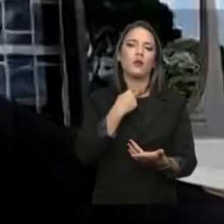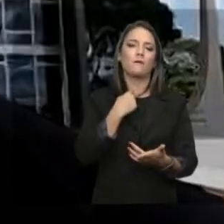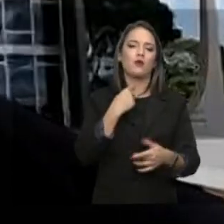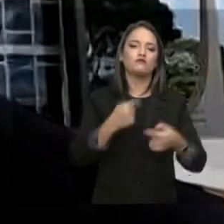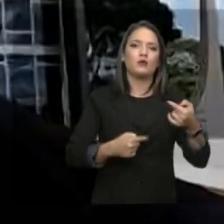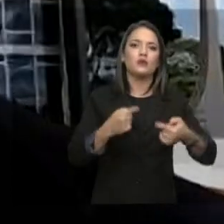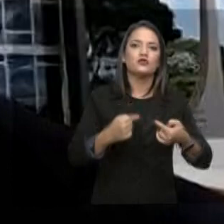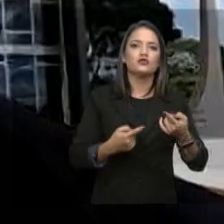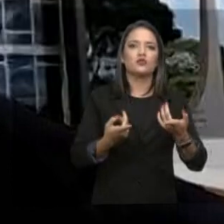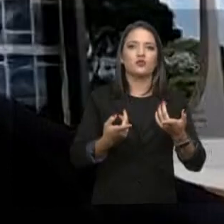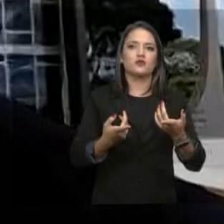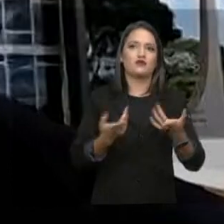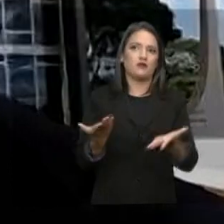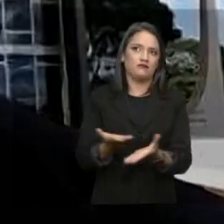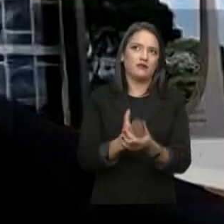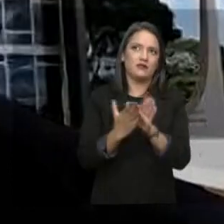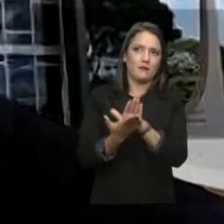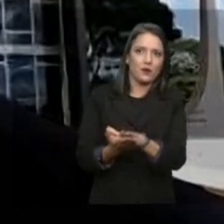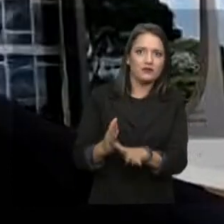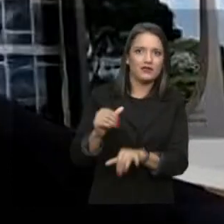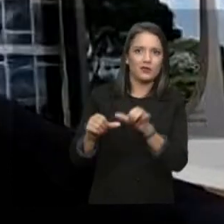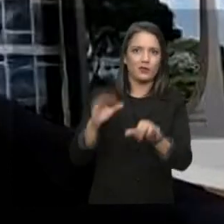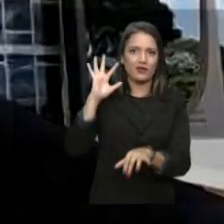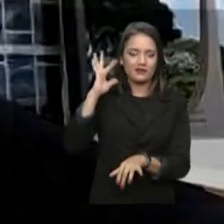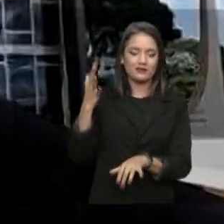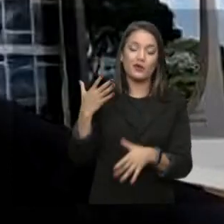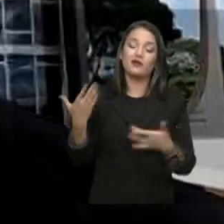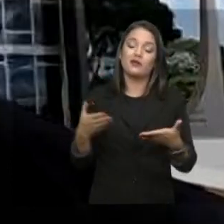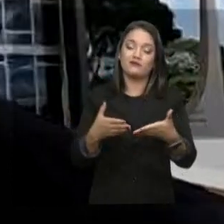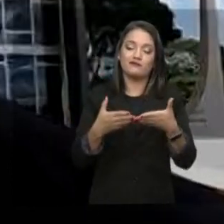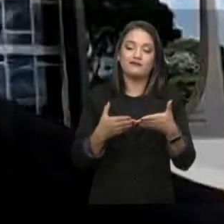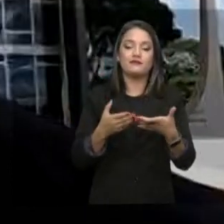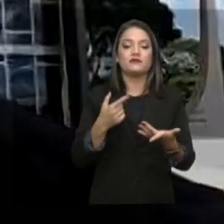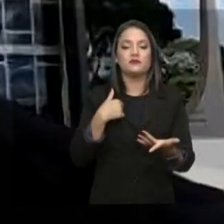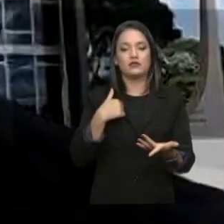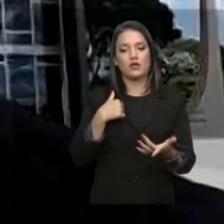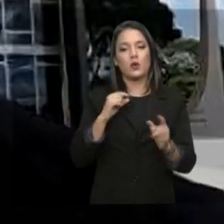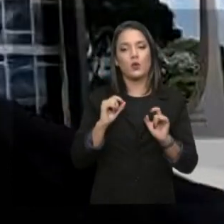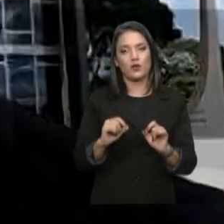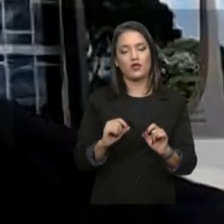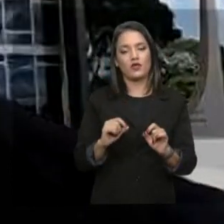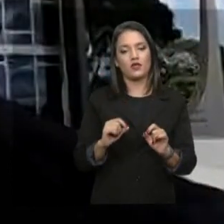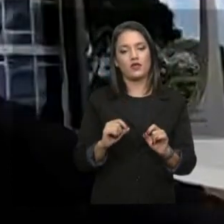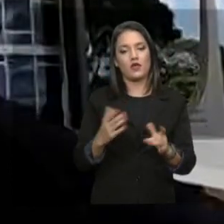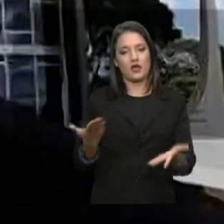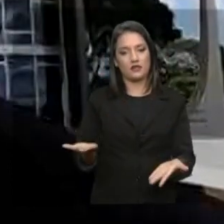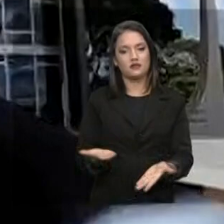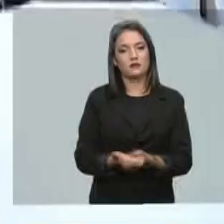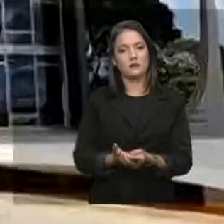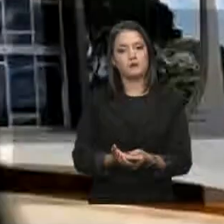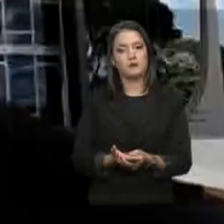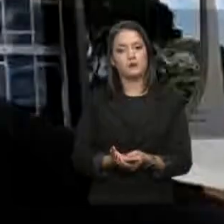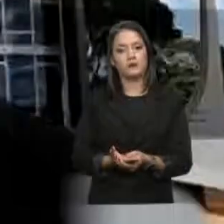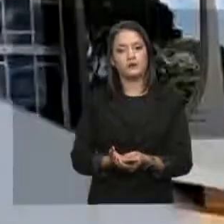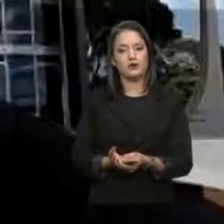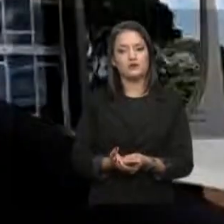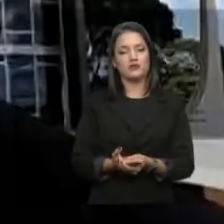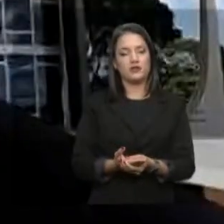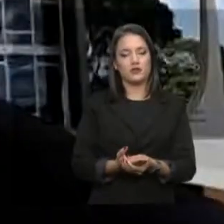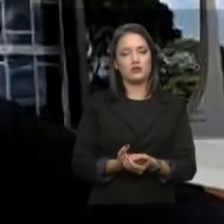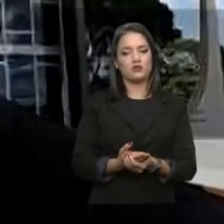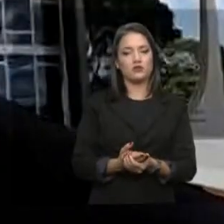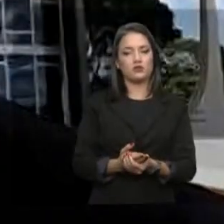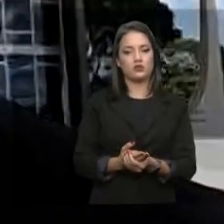processo rescisório. Com a devida vênia renovada, considero que essa ação rescisória não deve